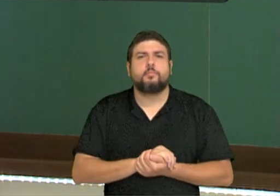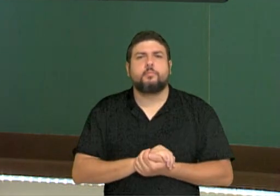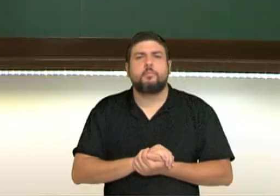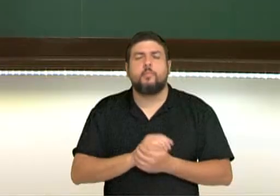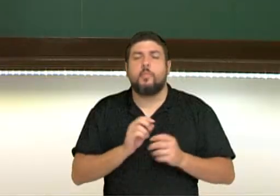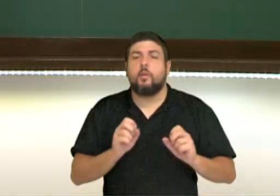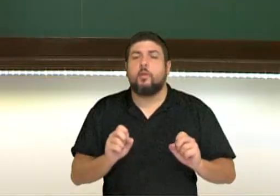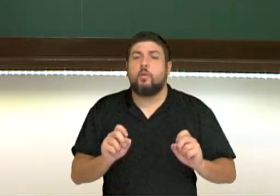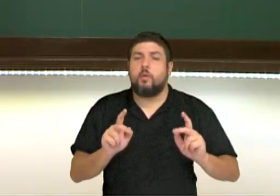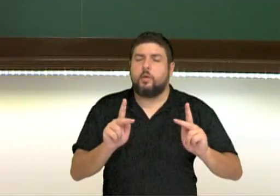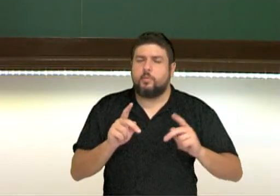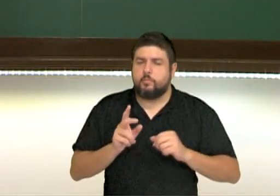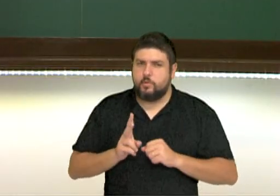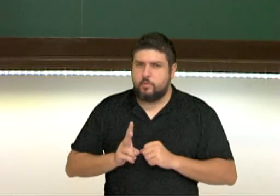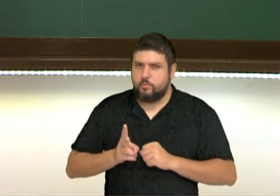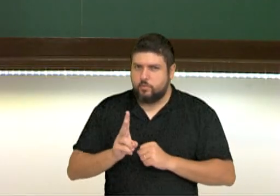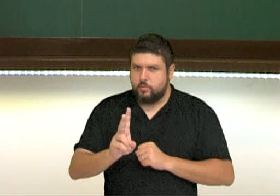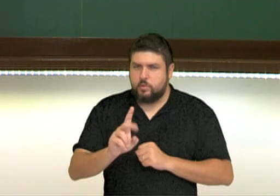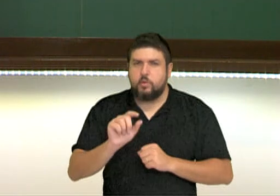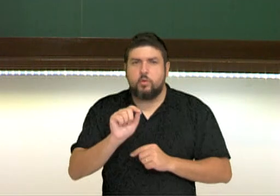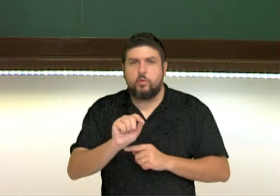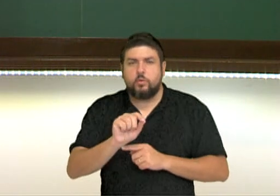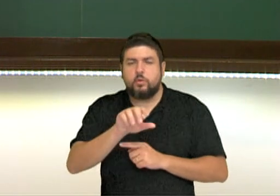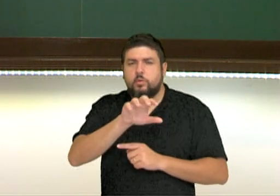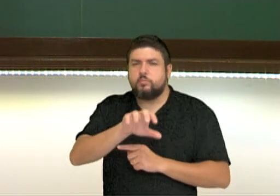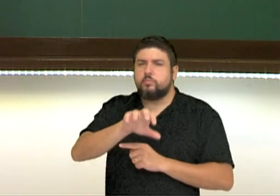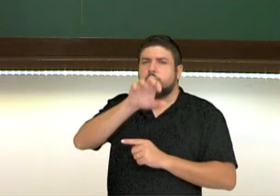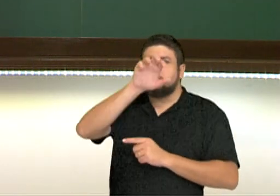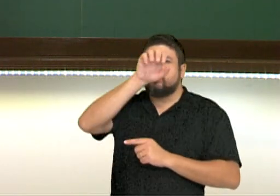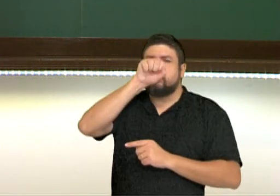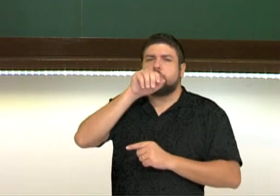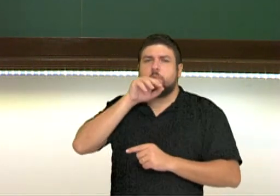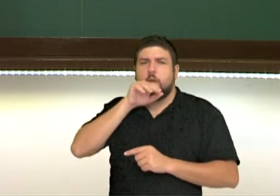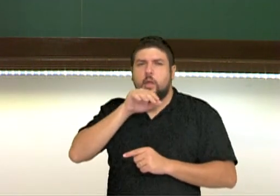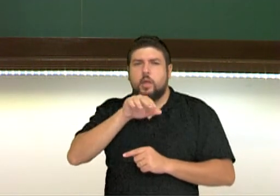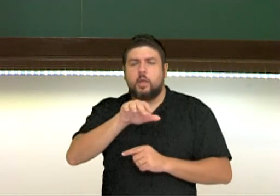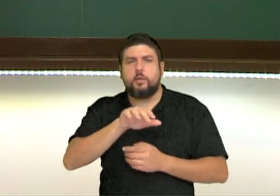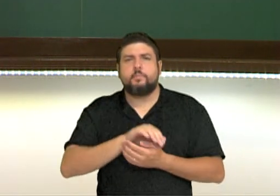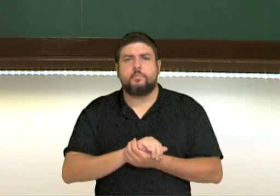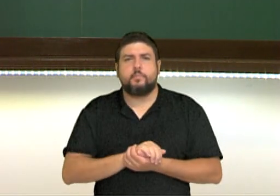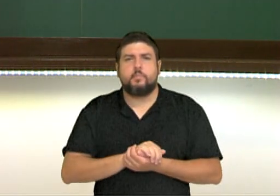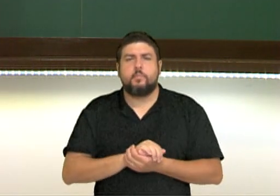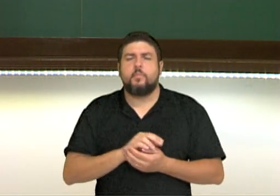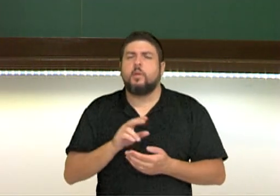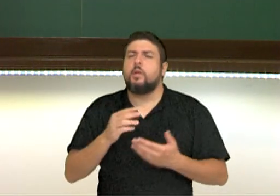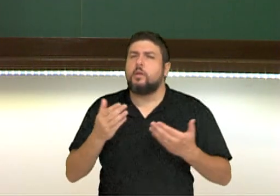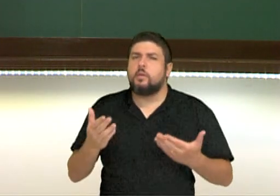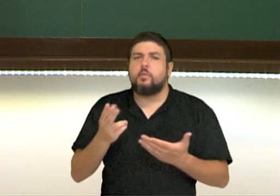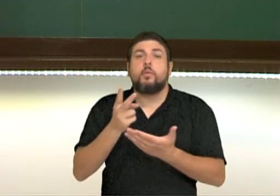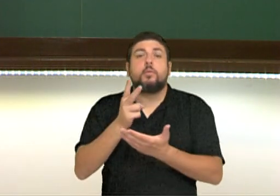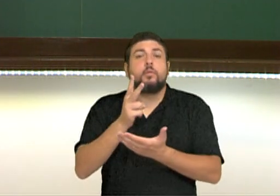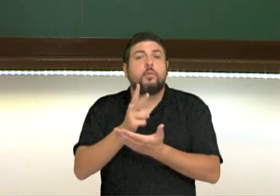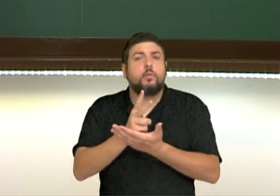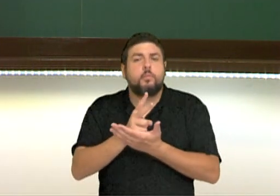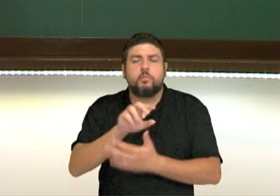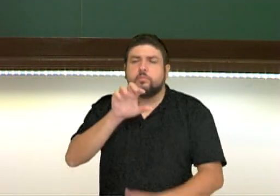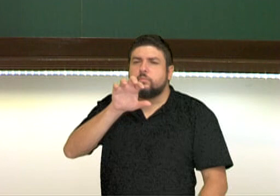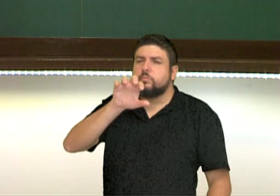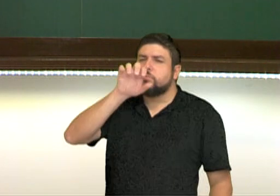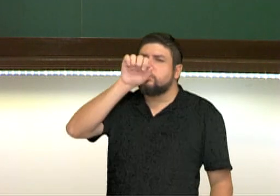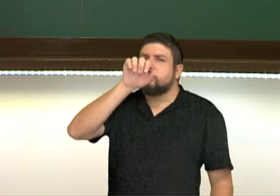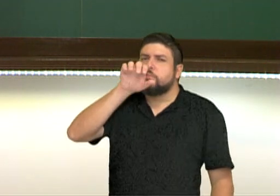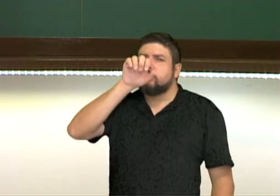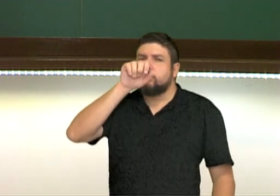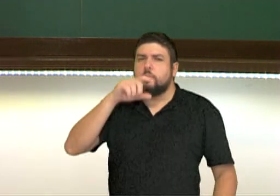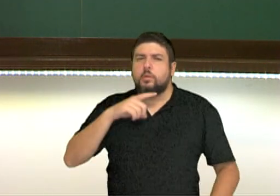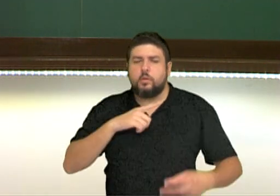falar agora sim dos movimentos respiratórios. Então, a cada respiração nossa, nós realizamos